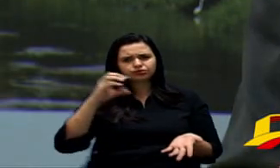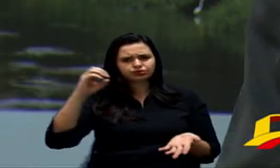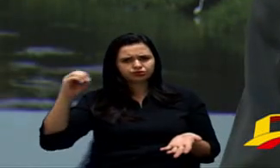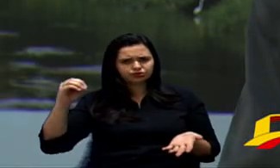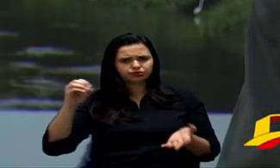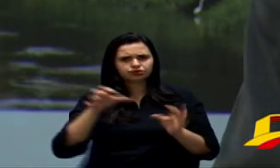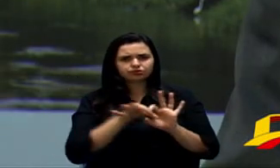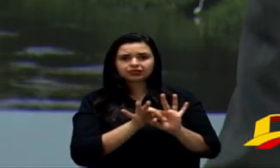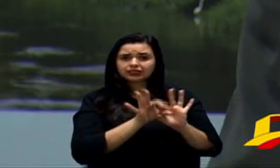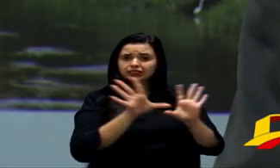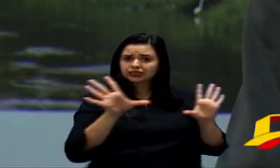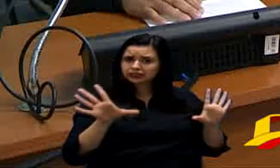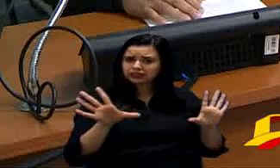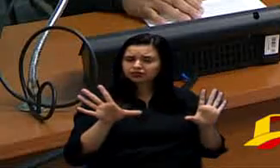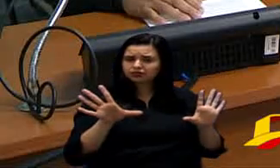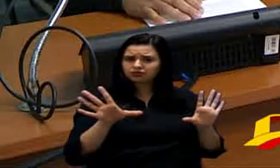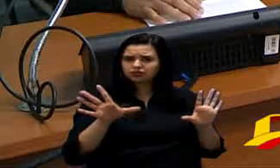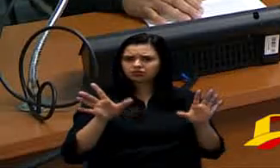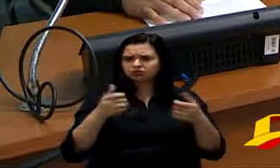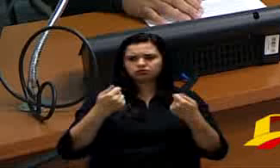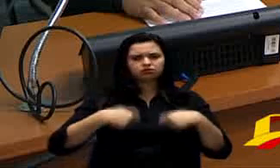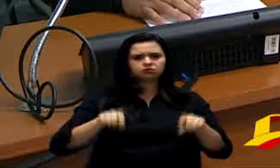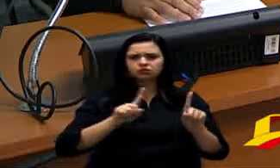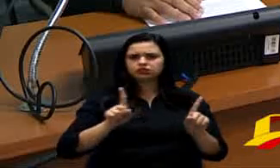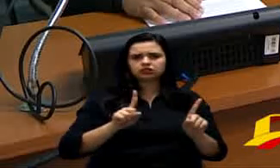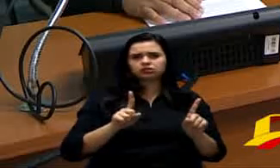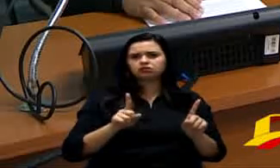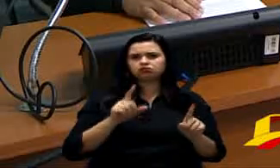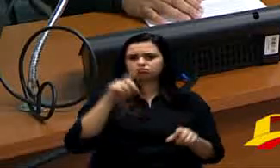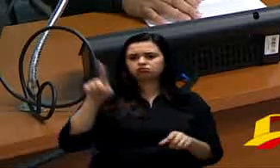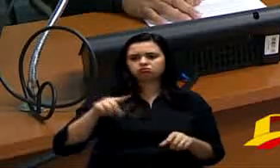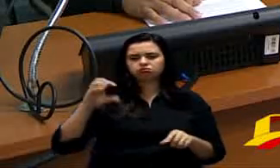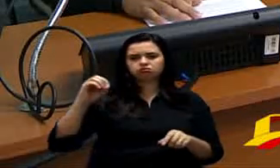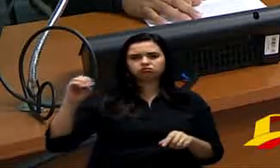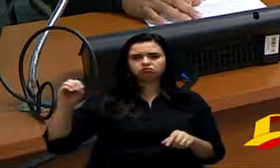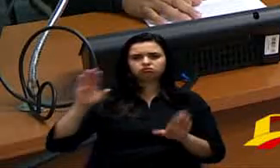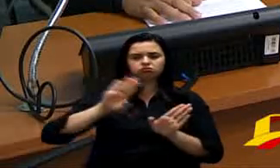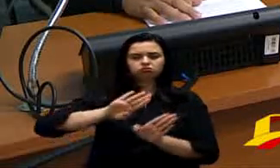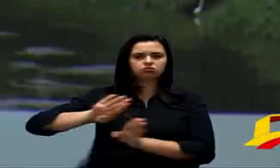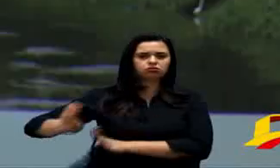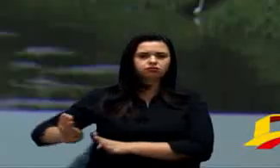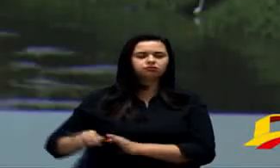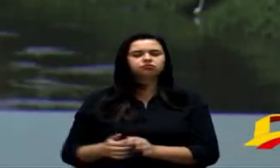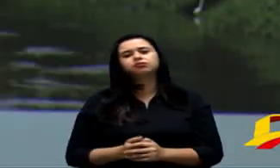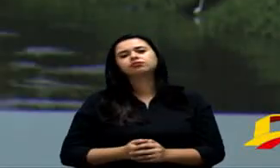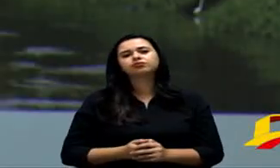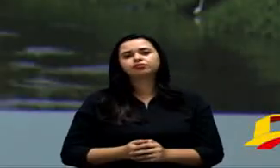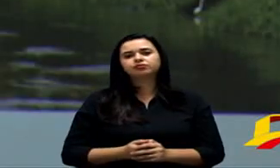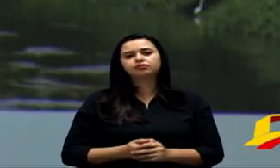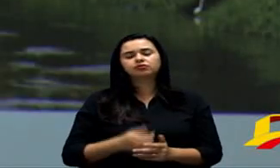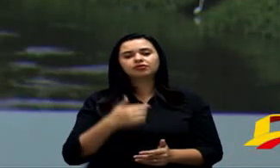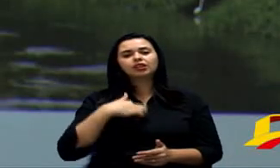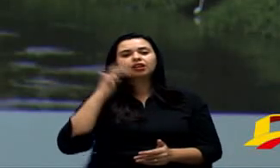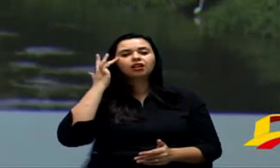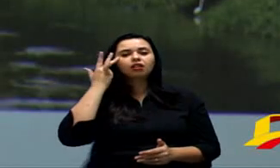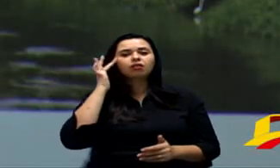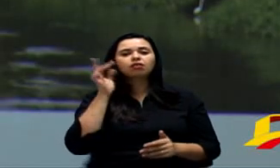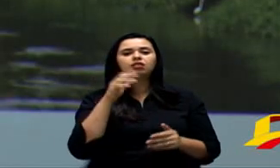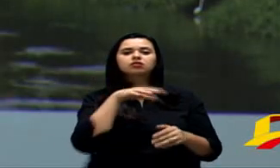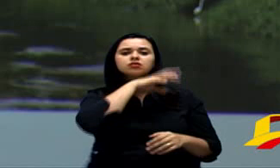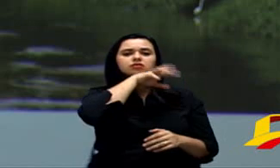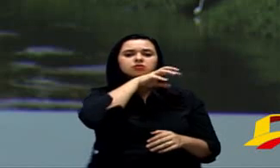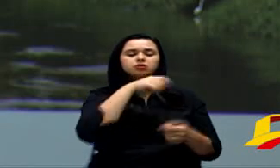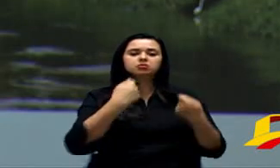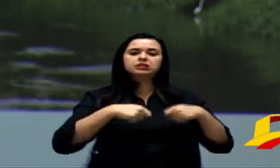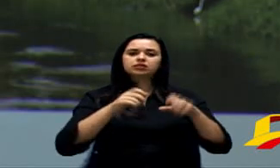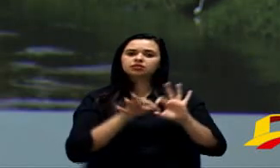é livre. Ele tem que ser livre. Então, essa é a minha opinião. Então, já fica aqui uma sugestão, e eu tenho certeza que vocês vão acatar,